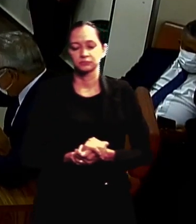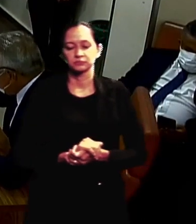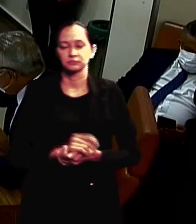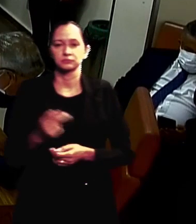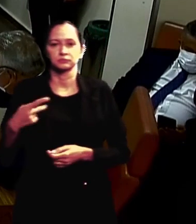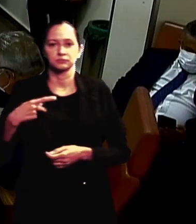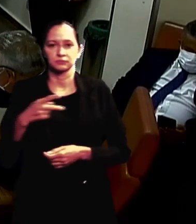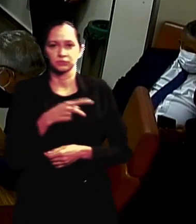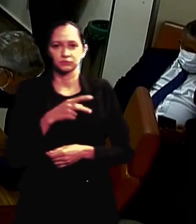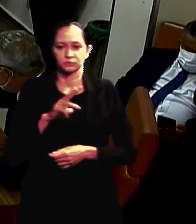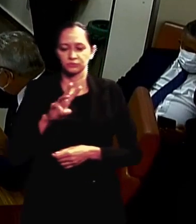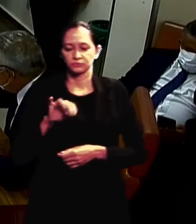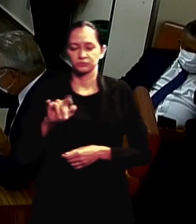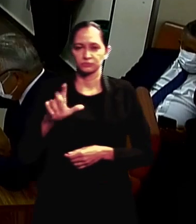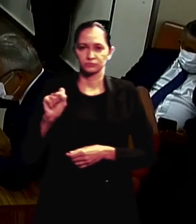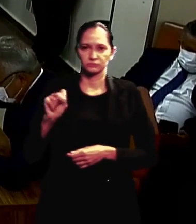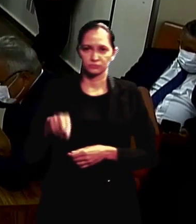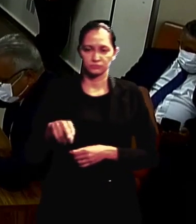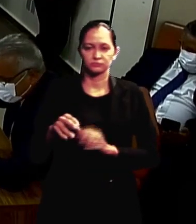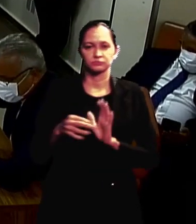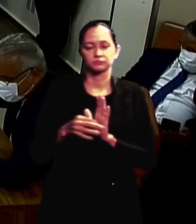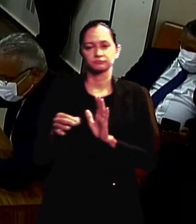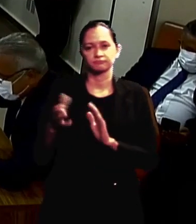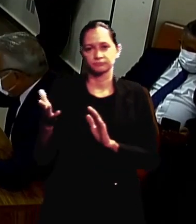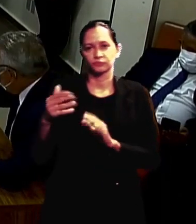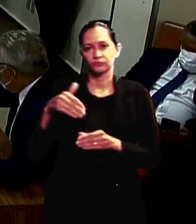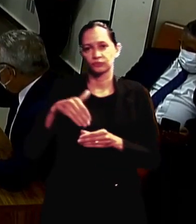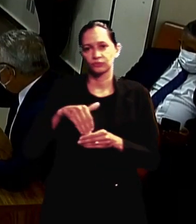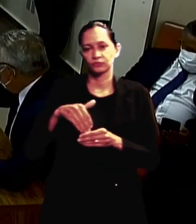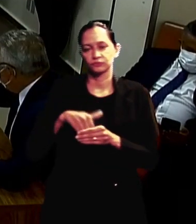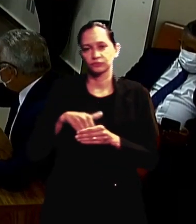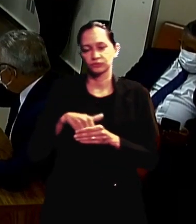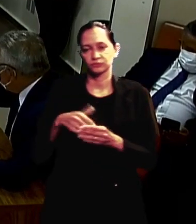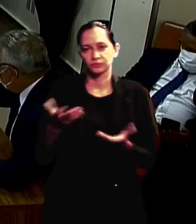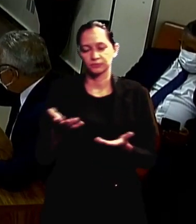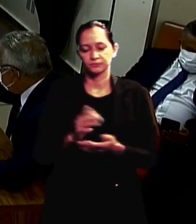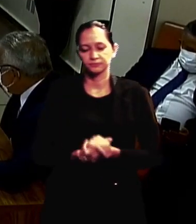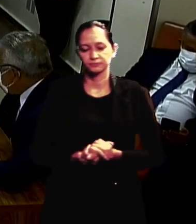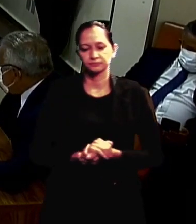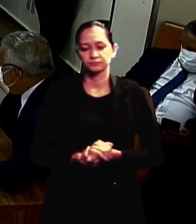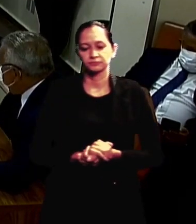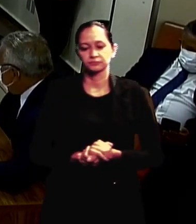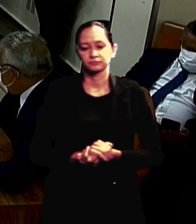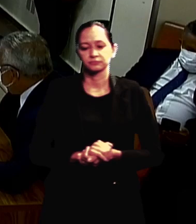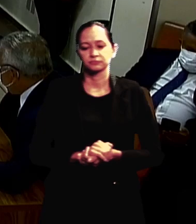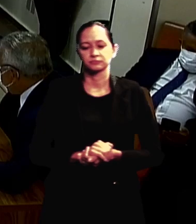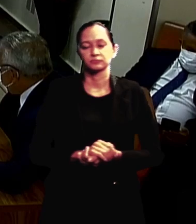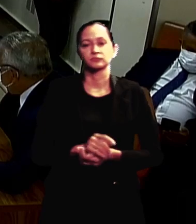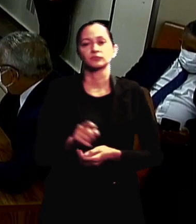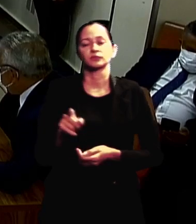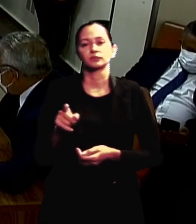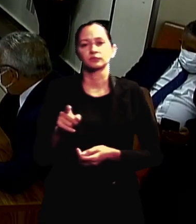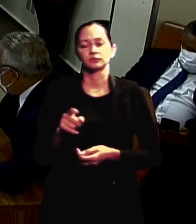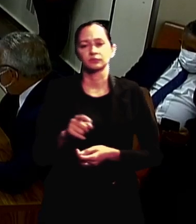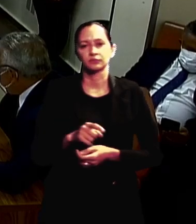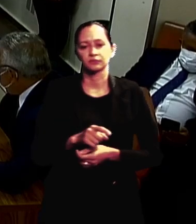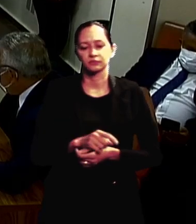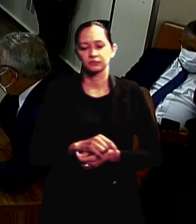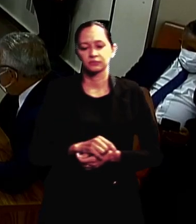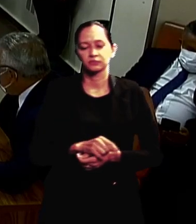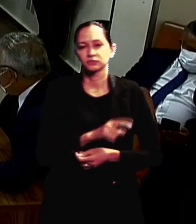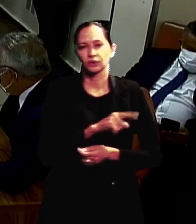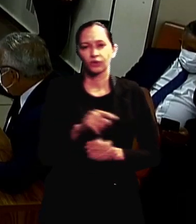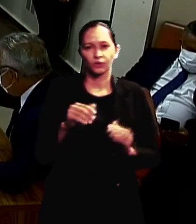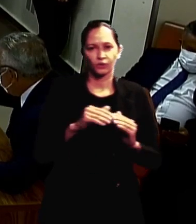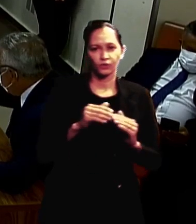separado, né, pastor? Portanto, voto em separado, vereador pastor Wilson. Os favoráveis ao voto em separado pela